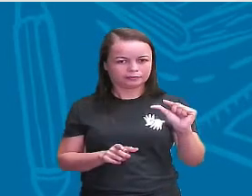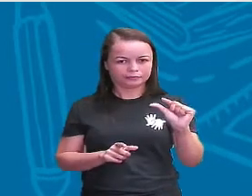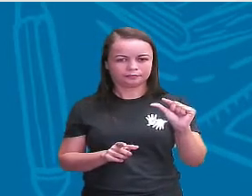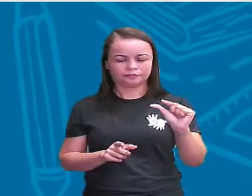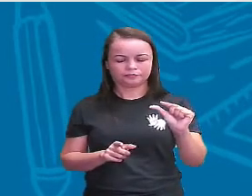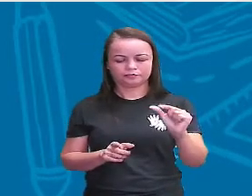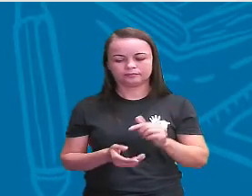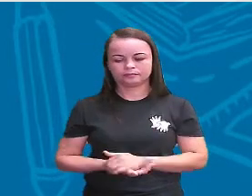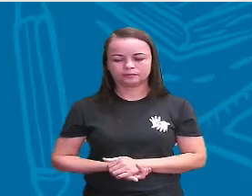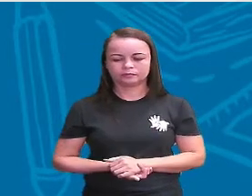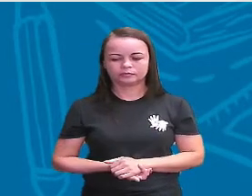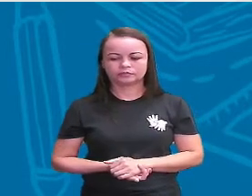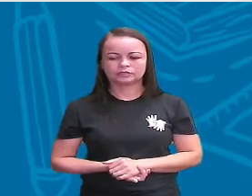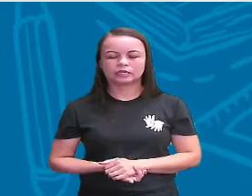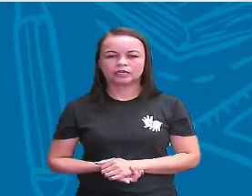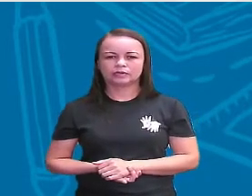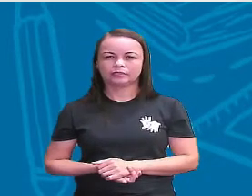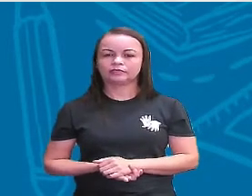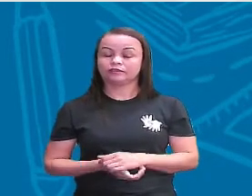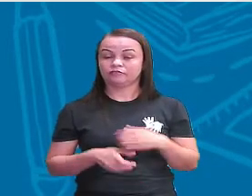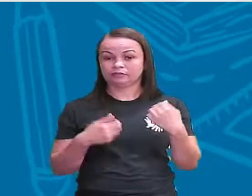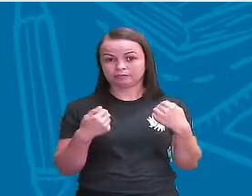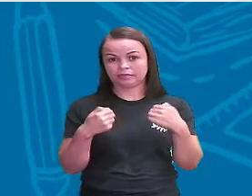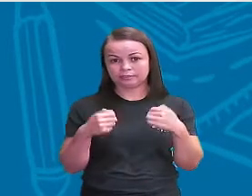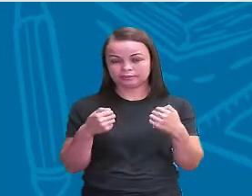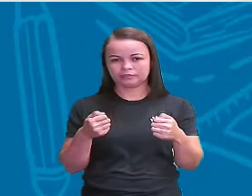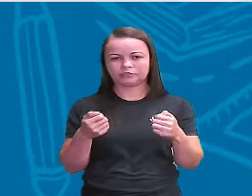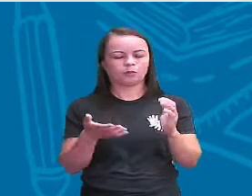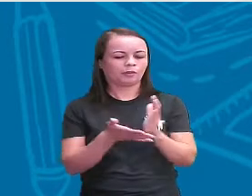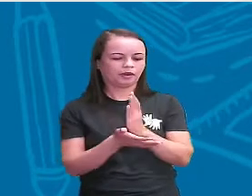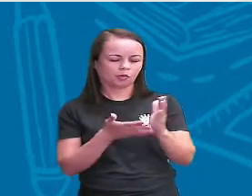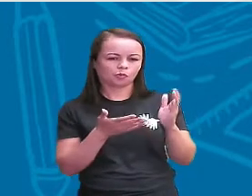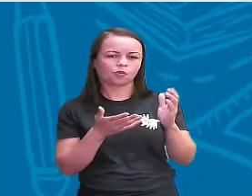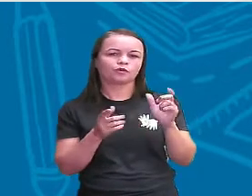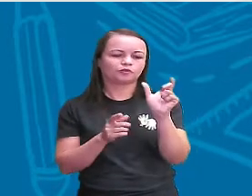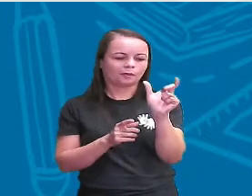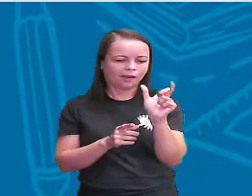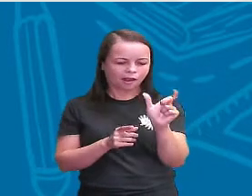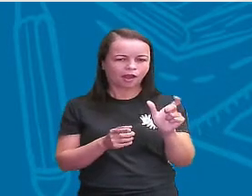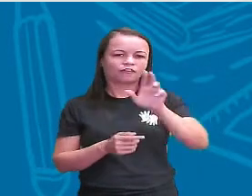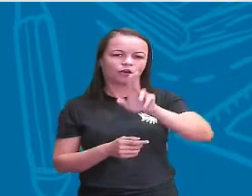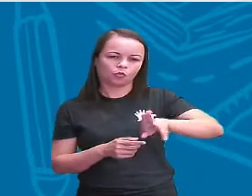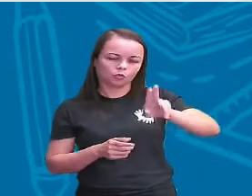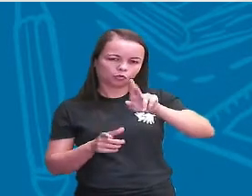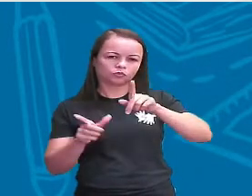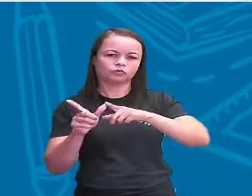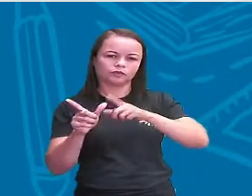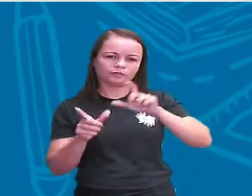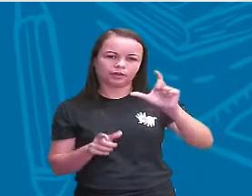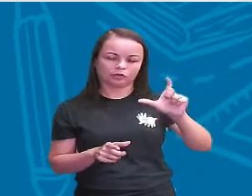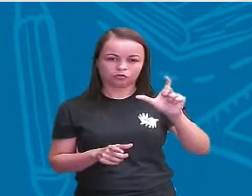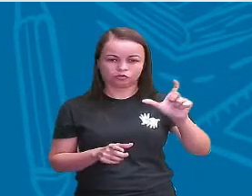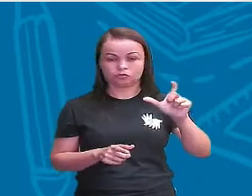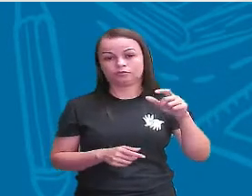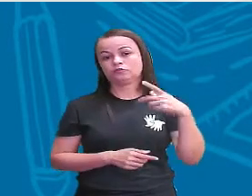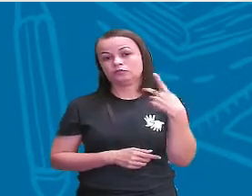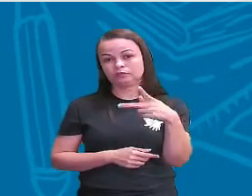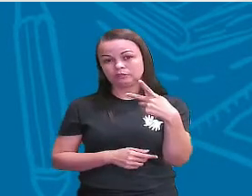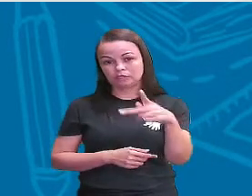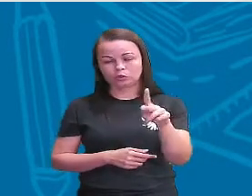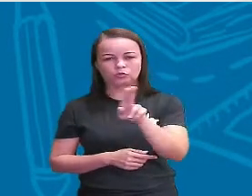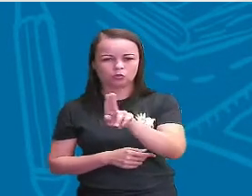minúsculas, né? Que a gente vai ser preciso, para algumas palavras é necessário o uso da letra maiúscula, como o seu nome,